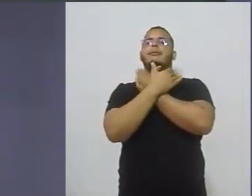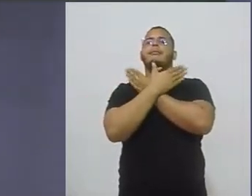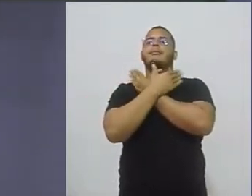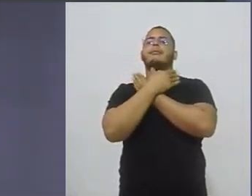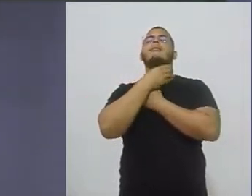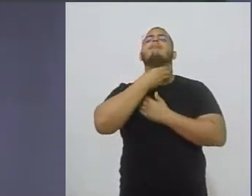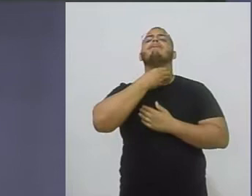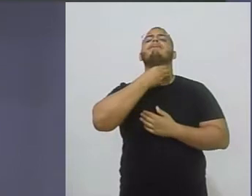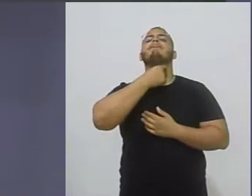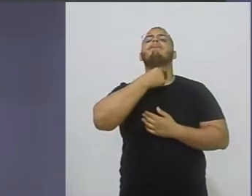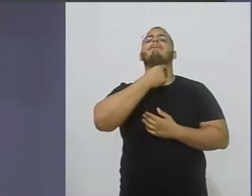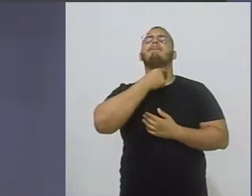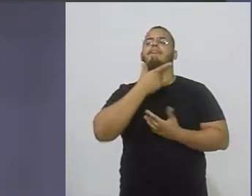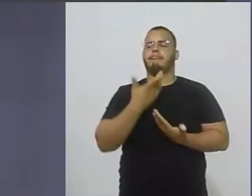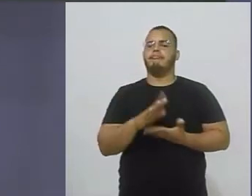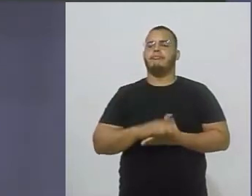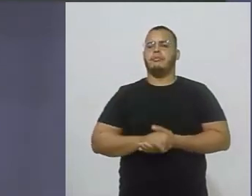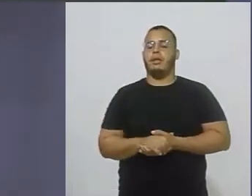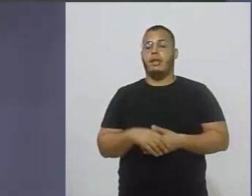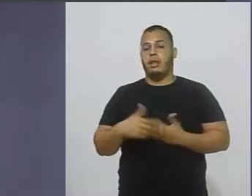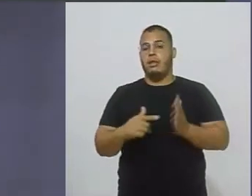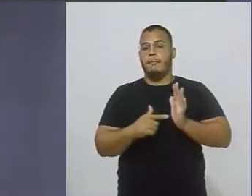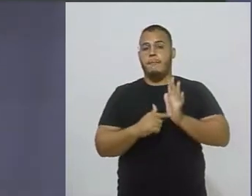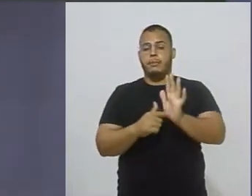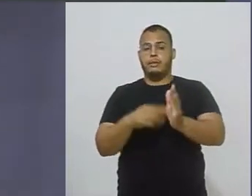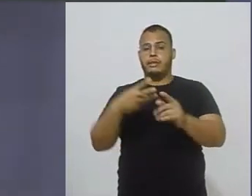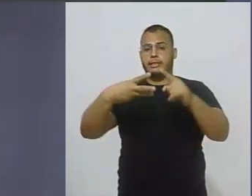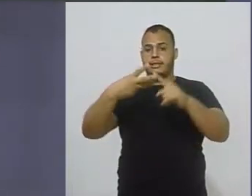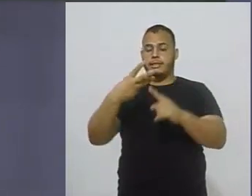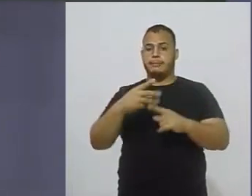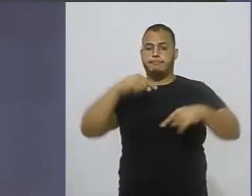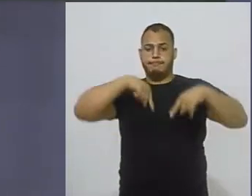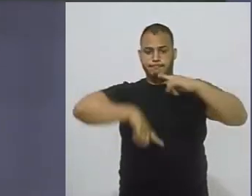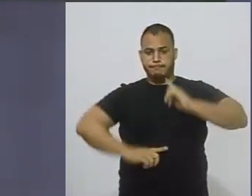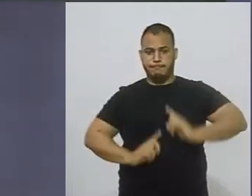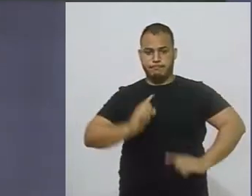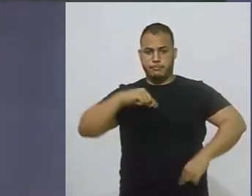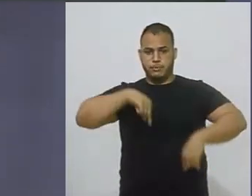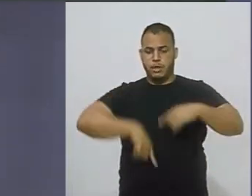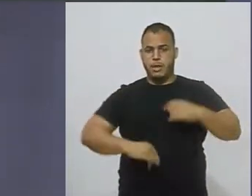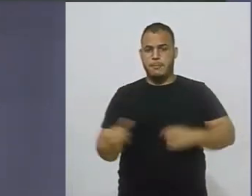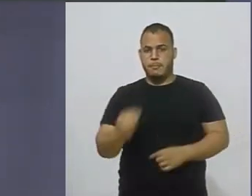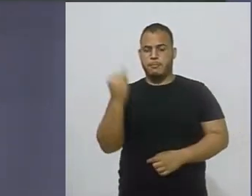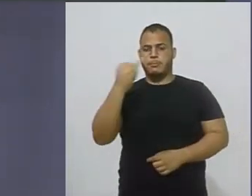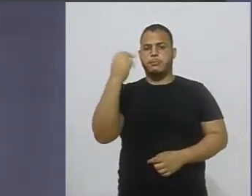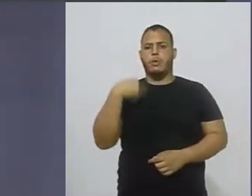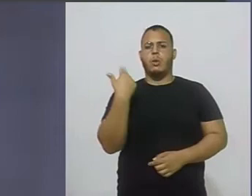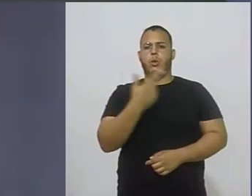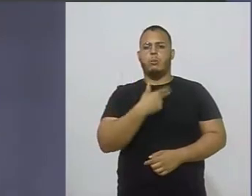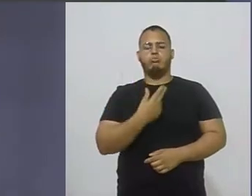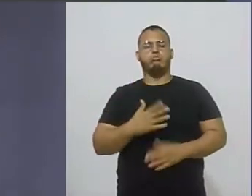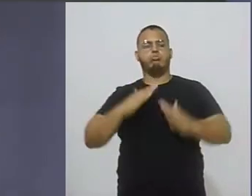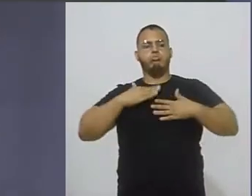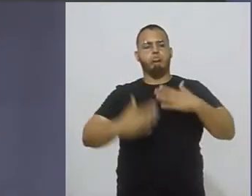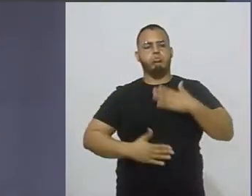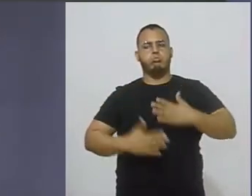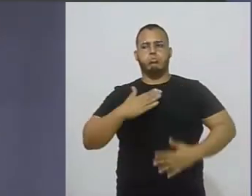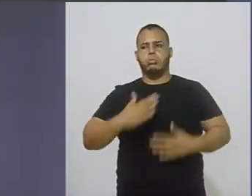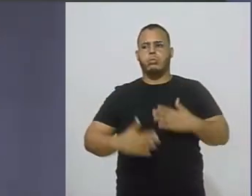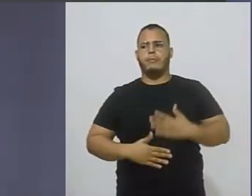de borboleta, certo? Ela secreta 3 hormônios importantíssimos para o funcionamento do nosso organismo, que são eles: